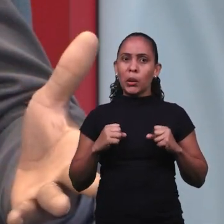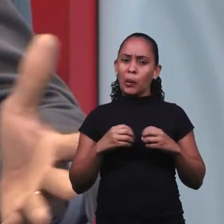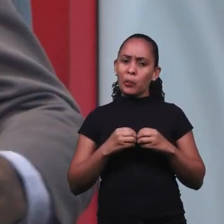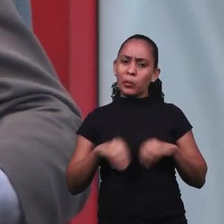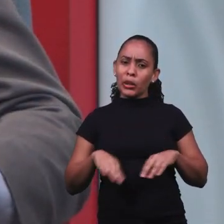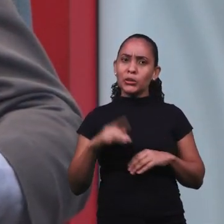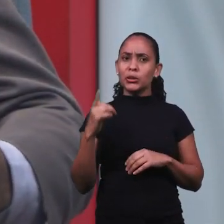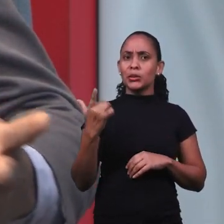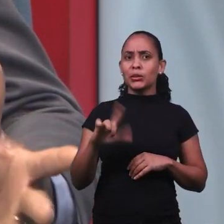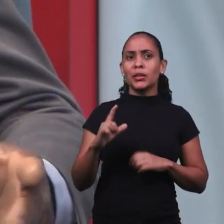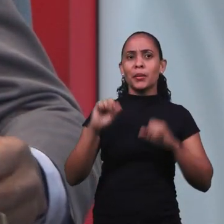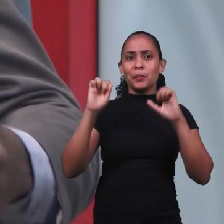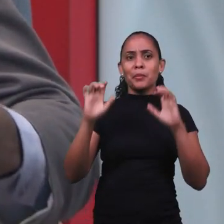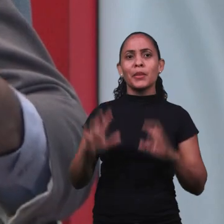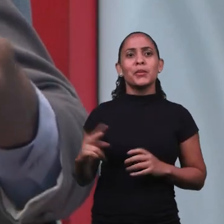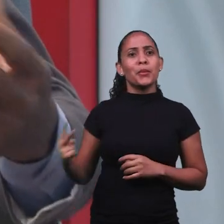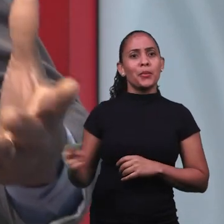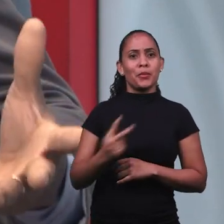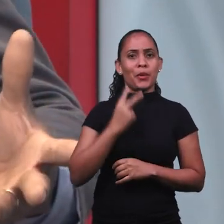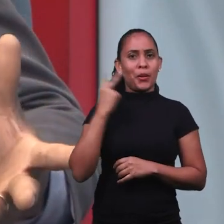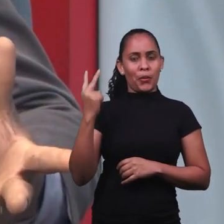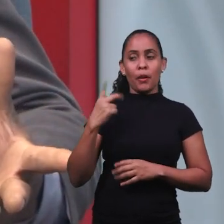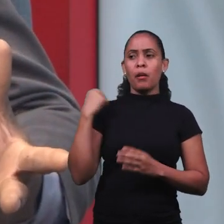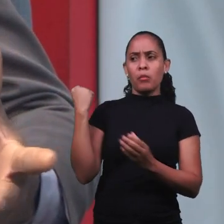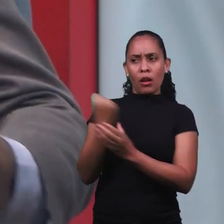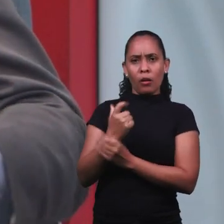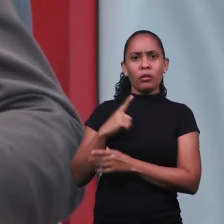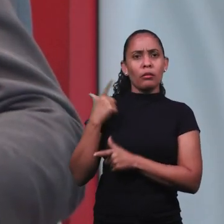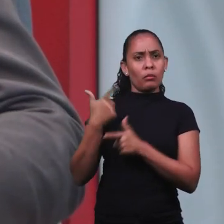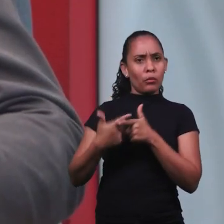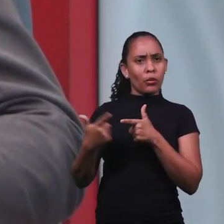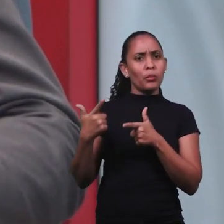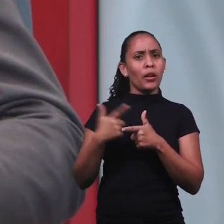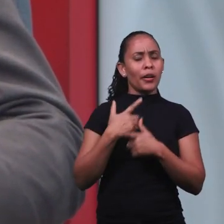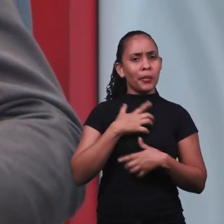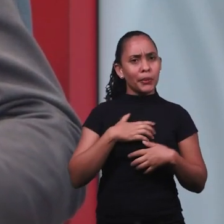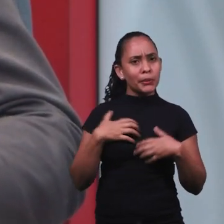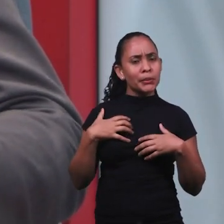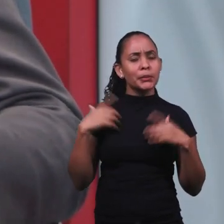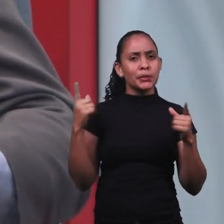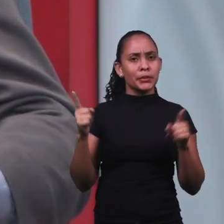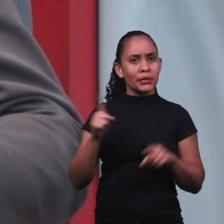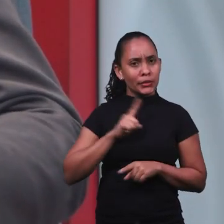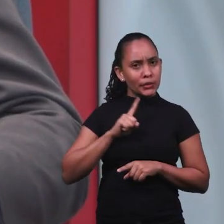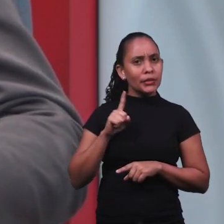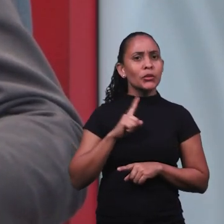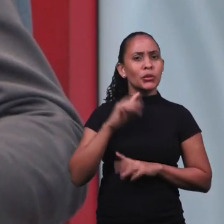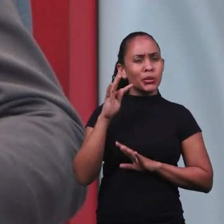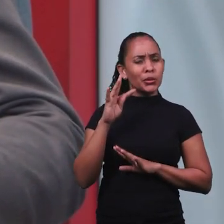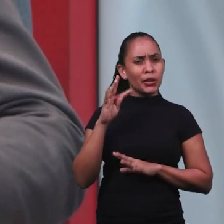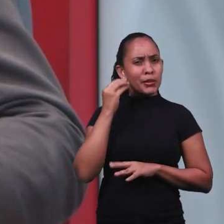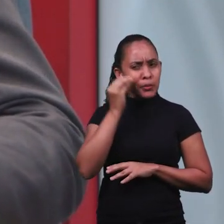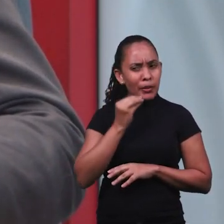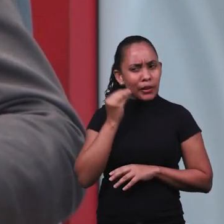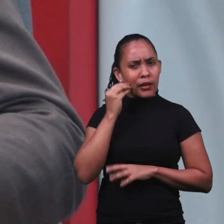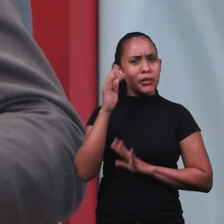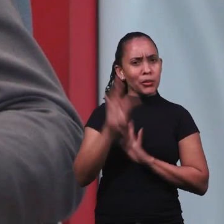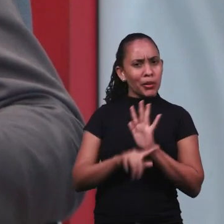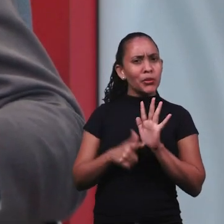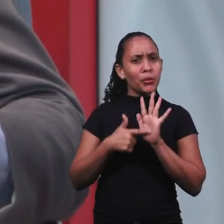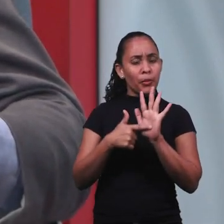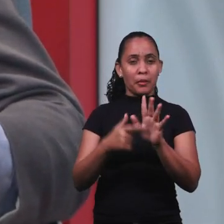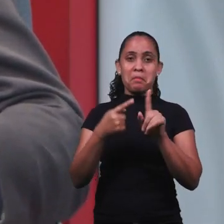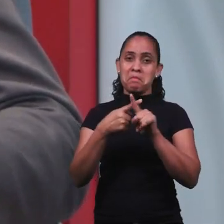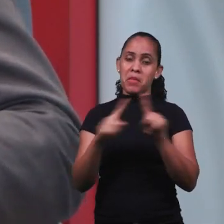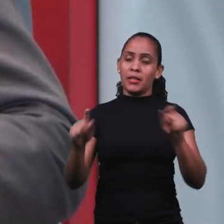certamente passou pelas suas experiências, os seus embates, como mesmo o texto fala, né? Toda a experiência dele, mas